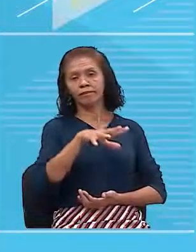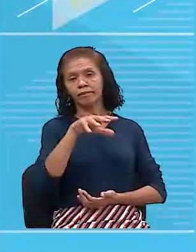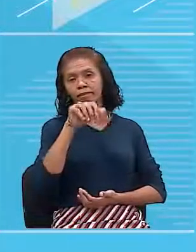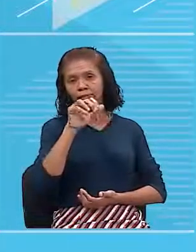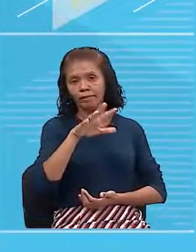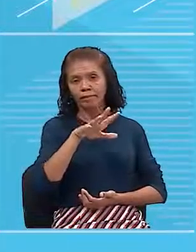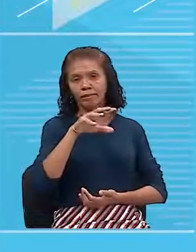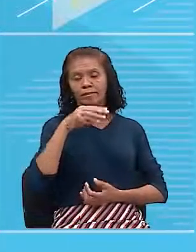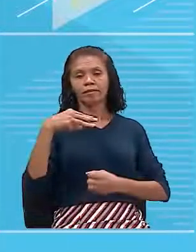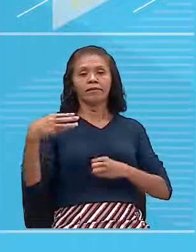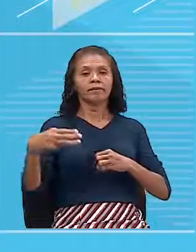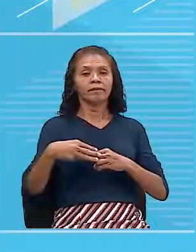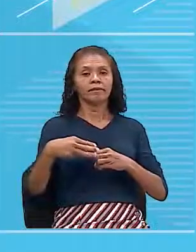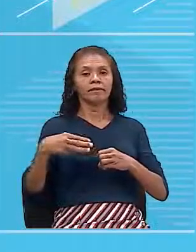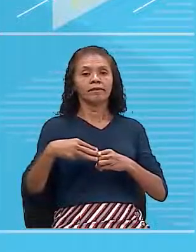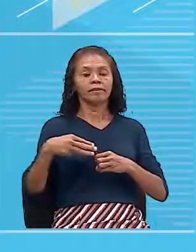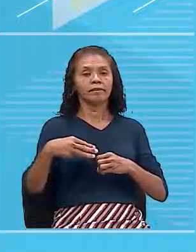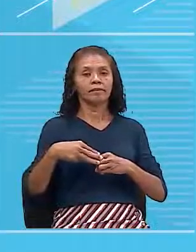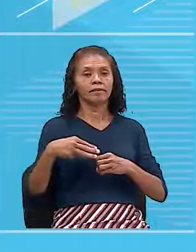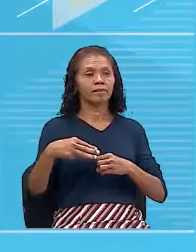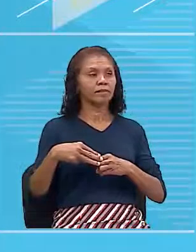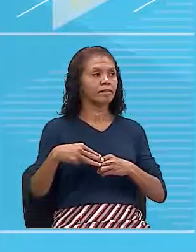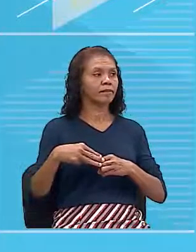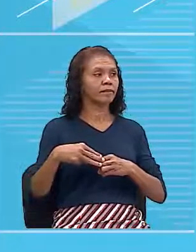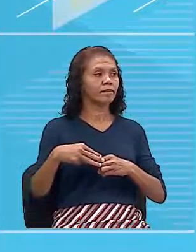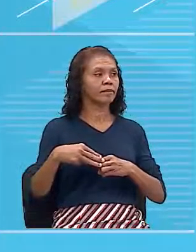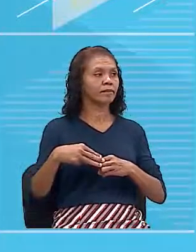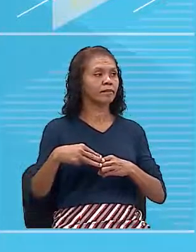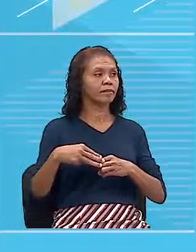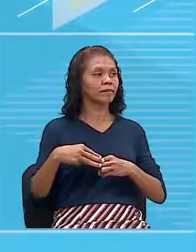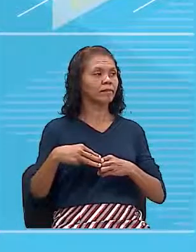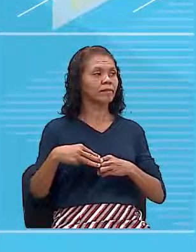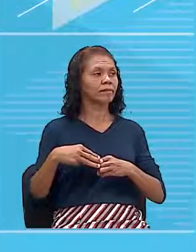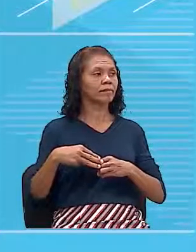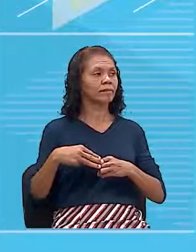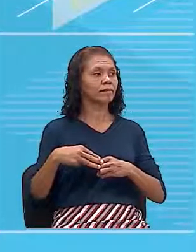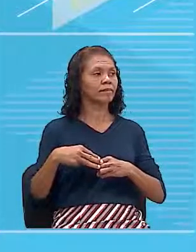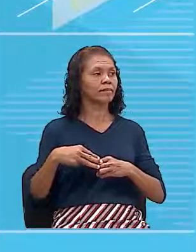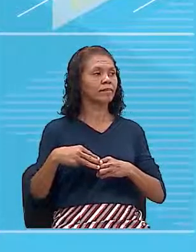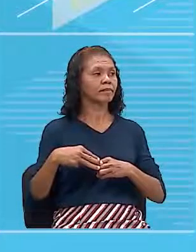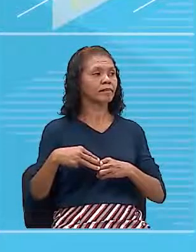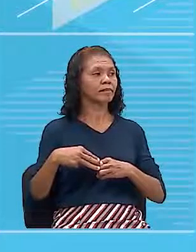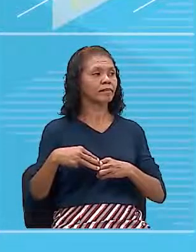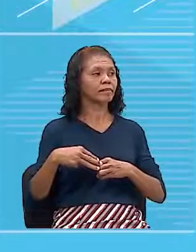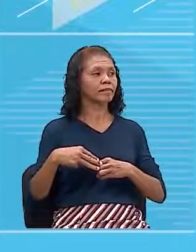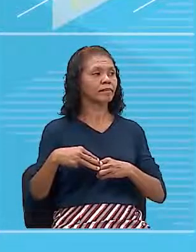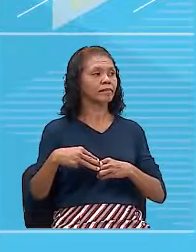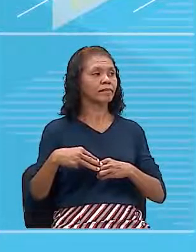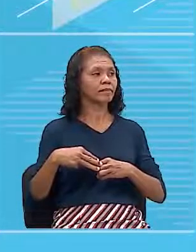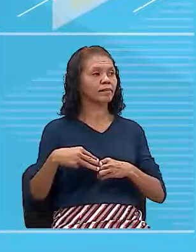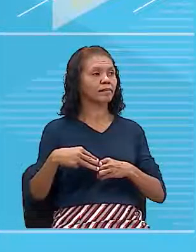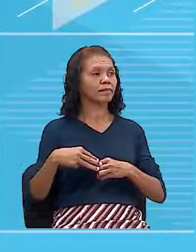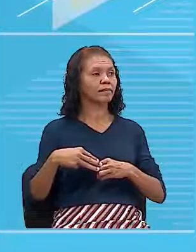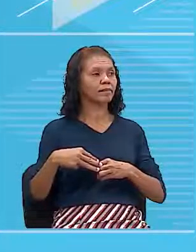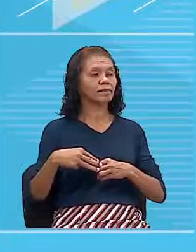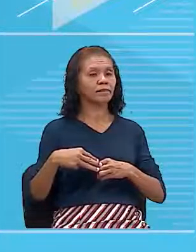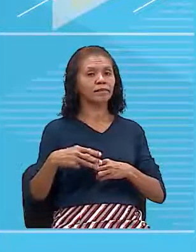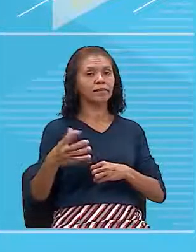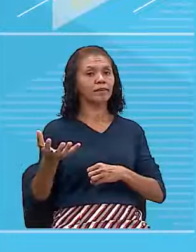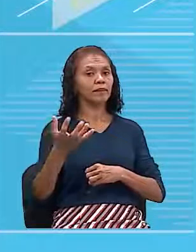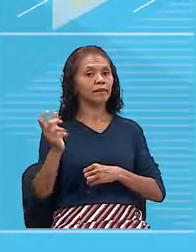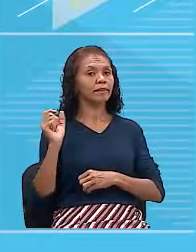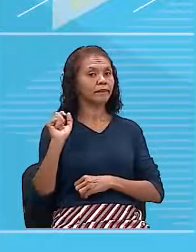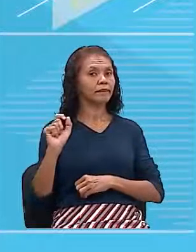celular eu quero eu quero eu quero e eu quero energia